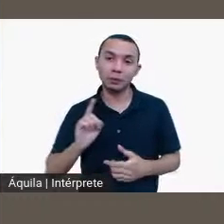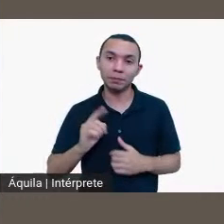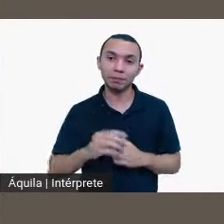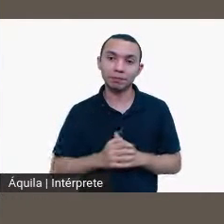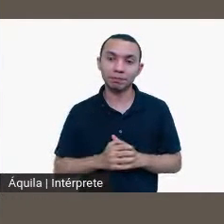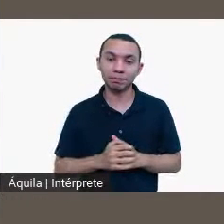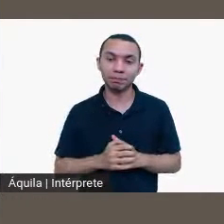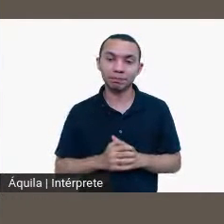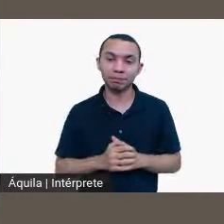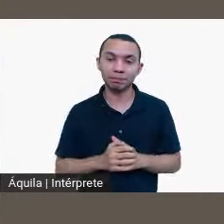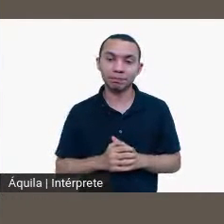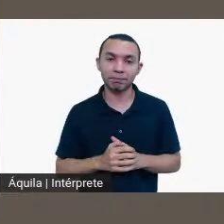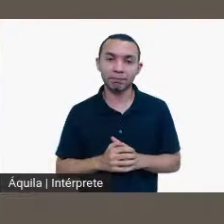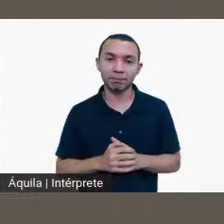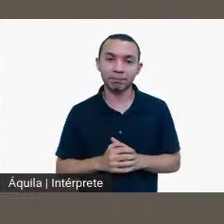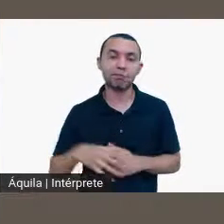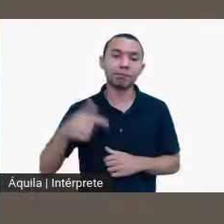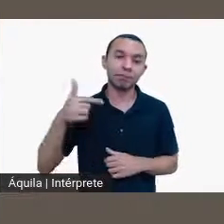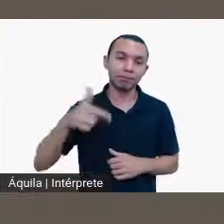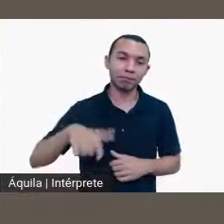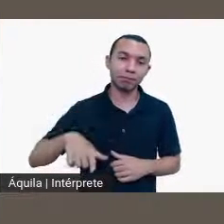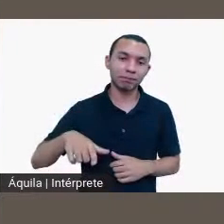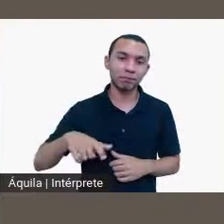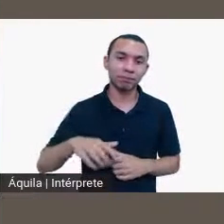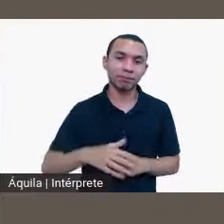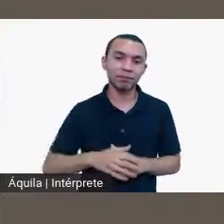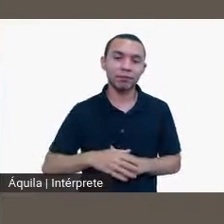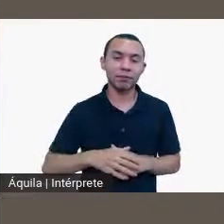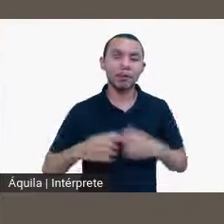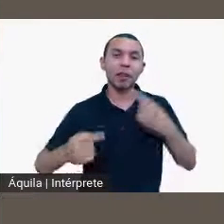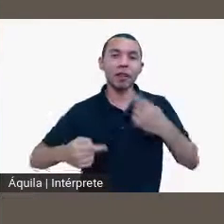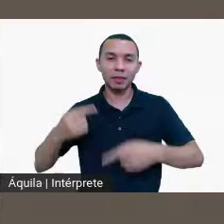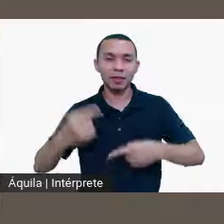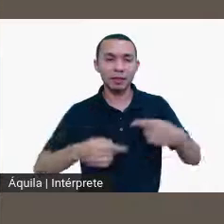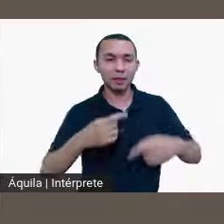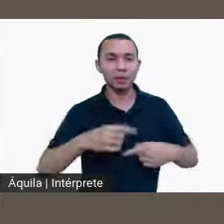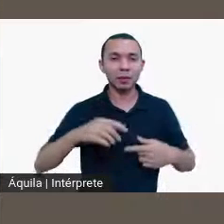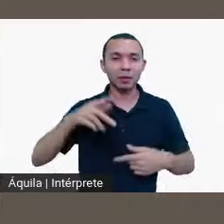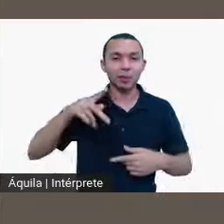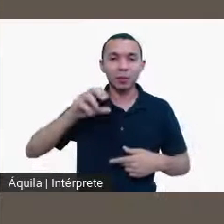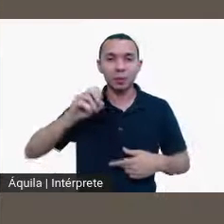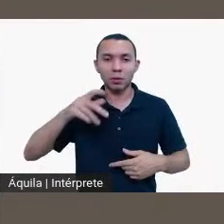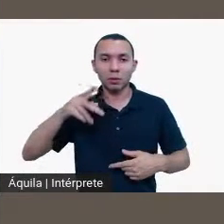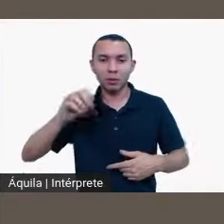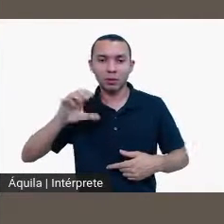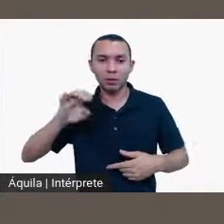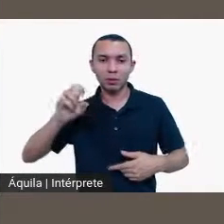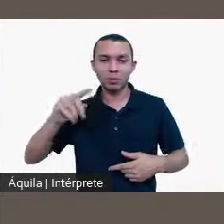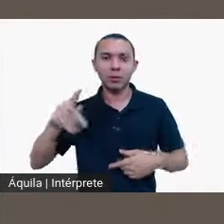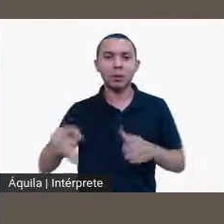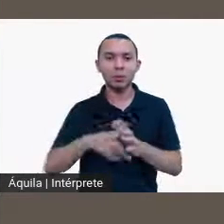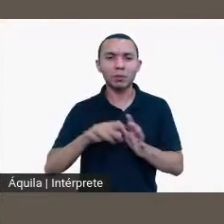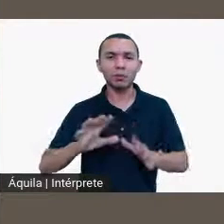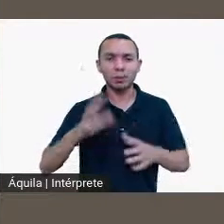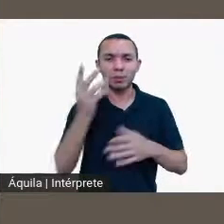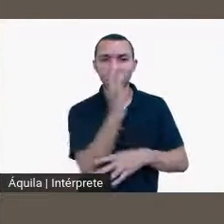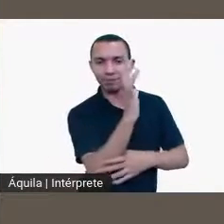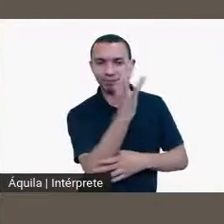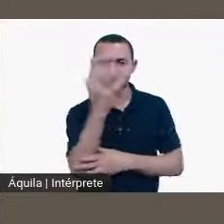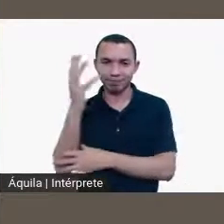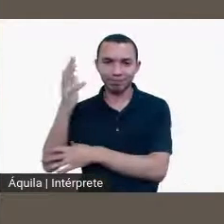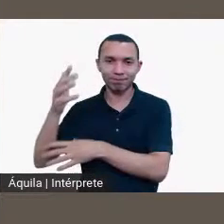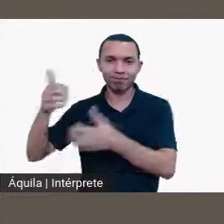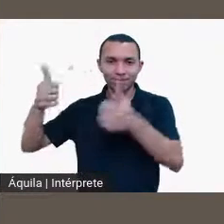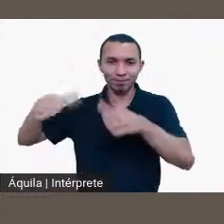Novamente, para além dos debates sobre o antropoceno e o colapso ambiental, o importante é ficar com o que nos